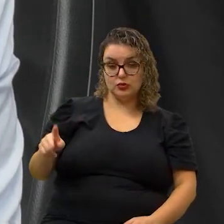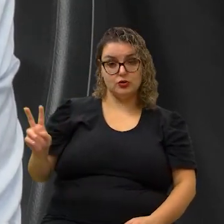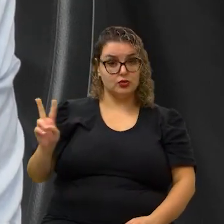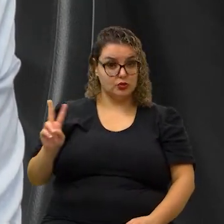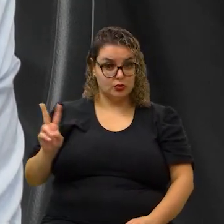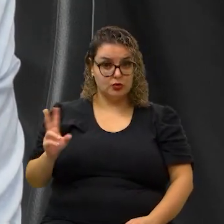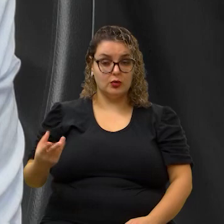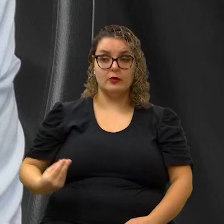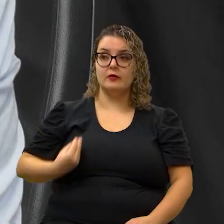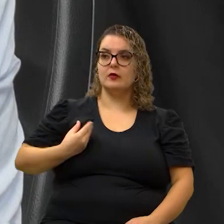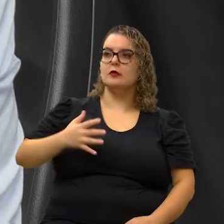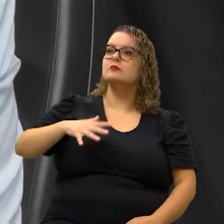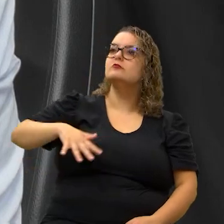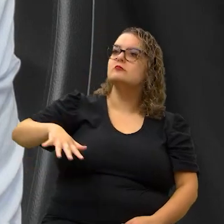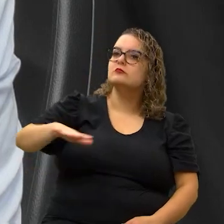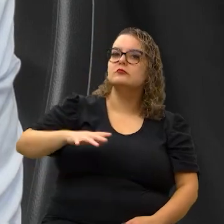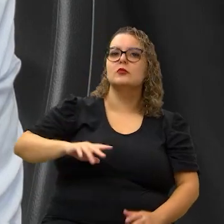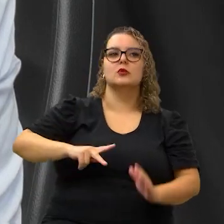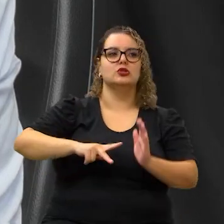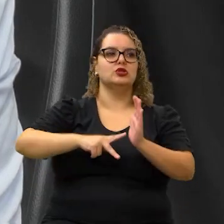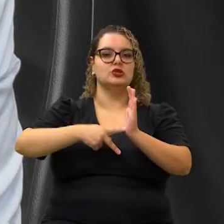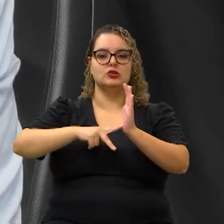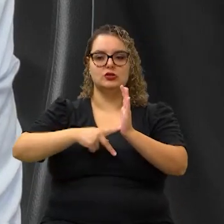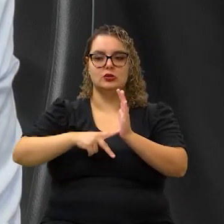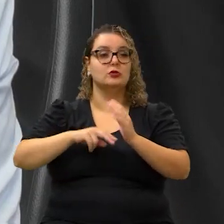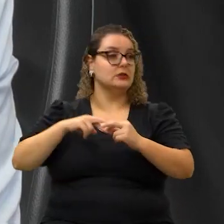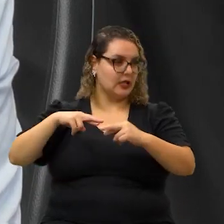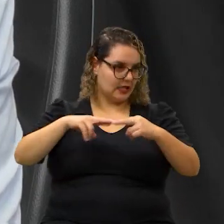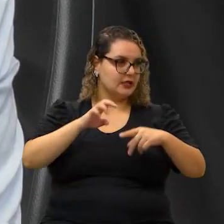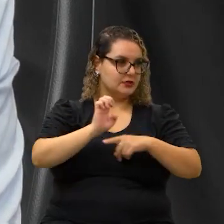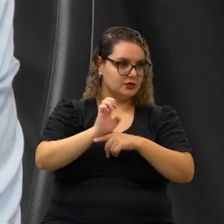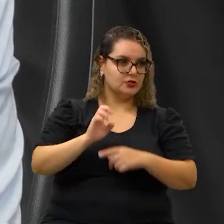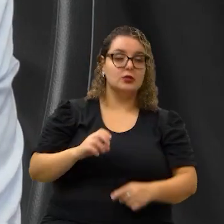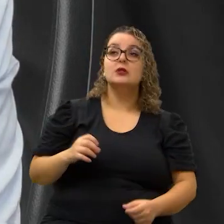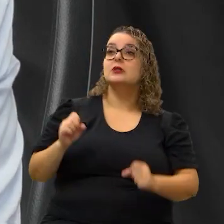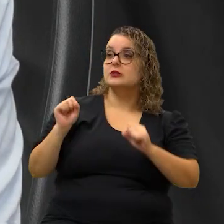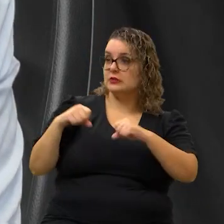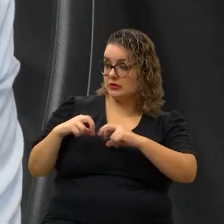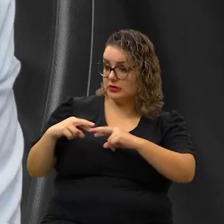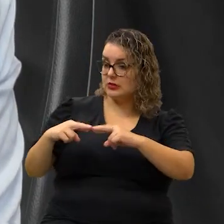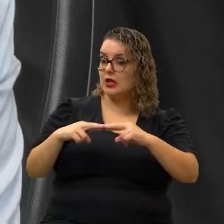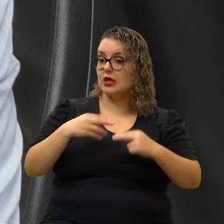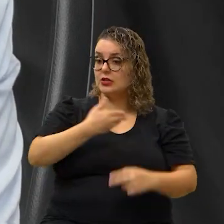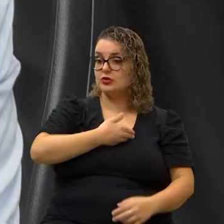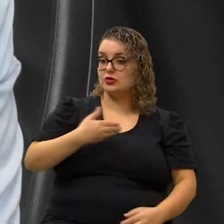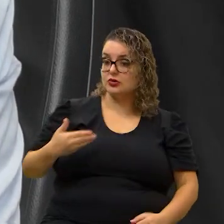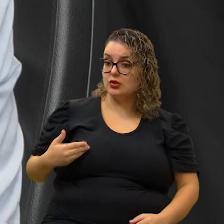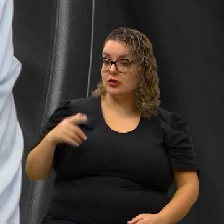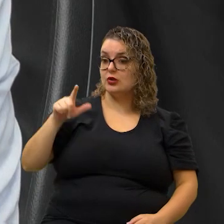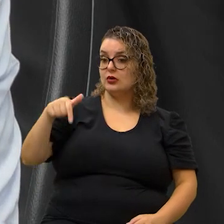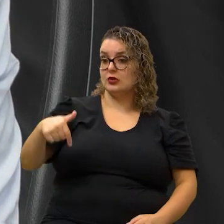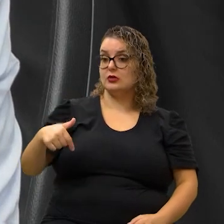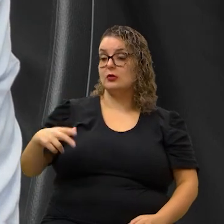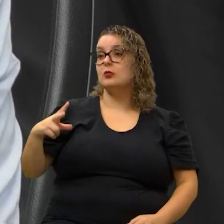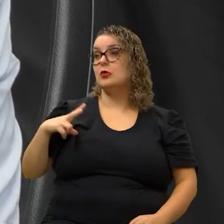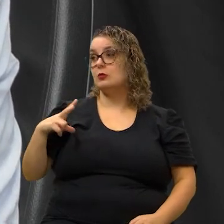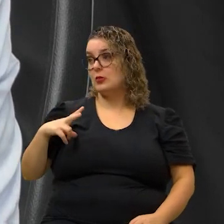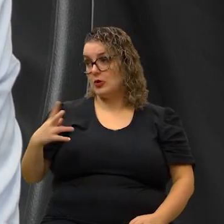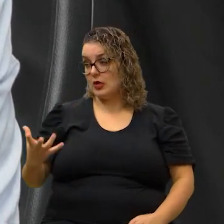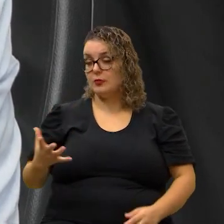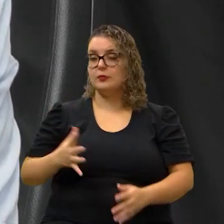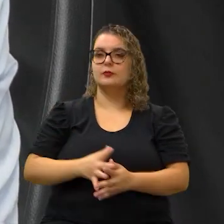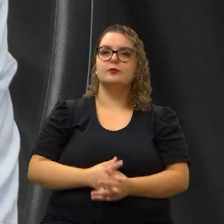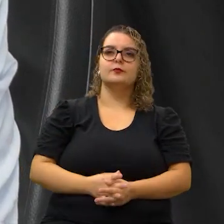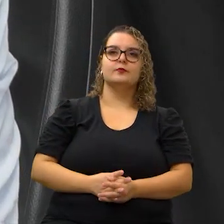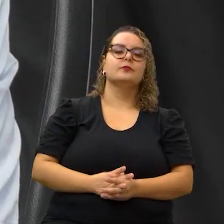e eles sempre viveram um ambiente de sindicato. Da rede estadual? Foram já da rede pública, mas depois foram para a rede privada.